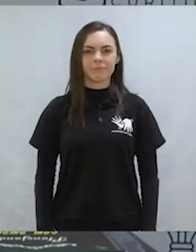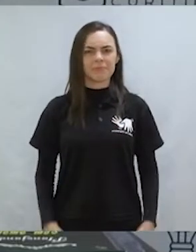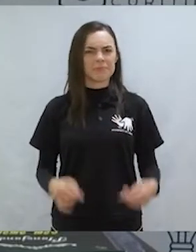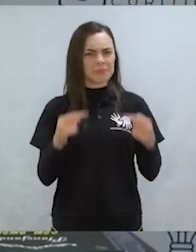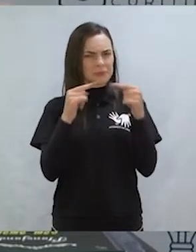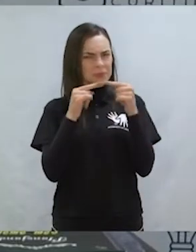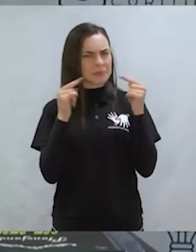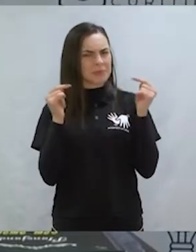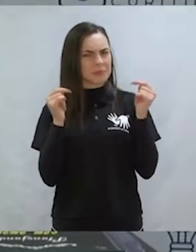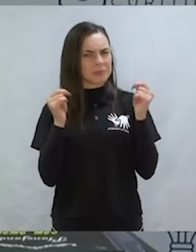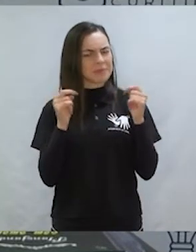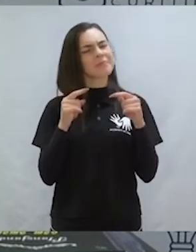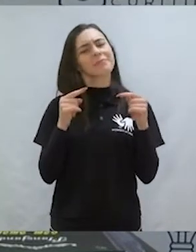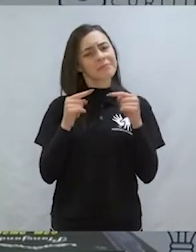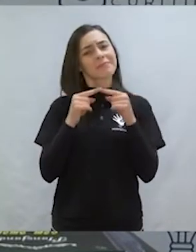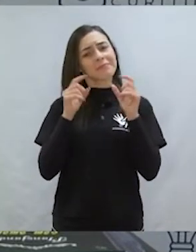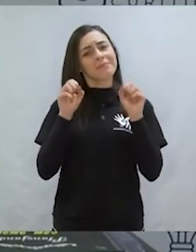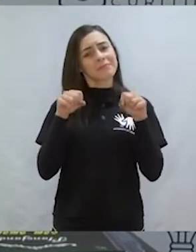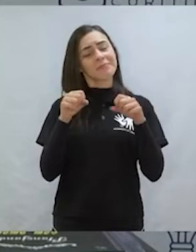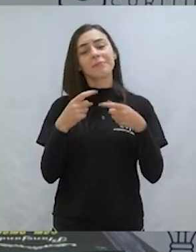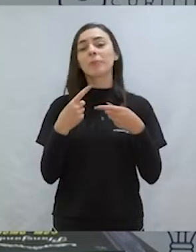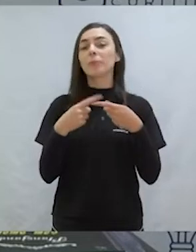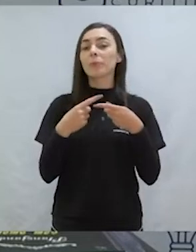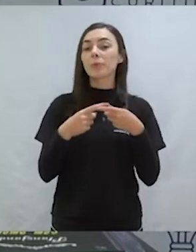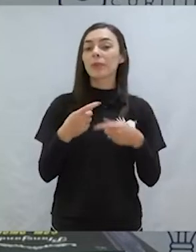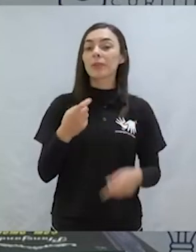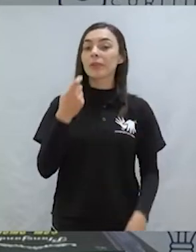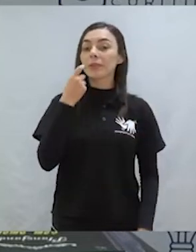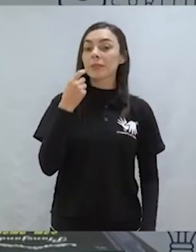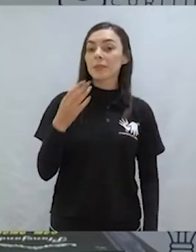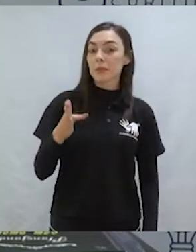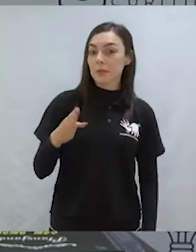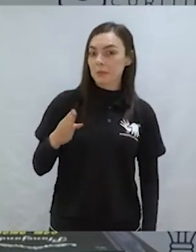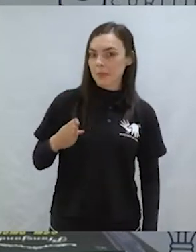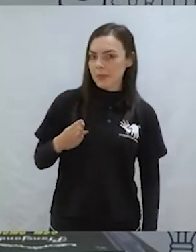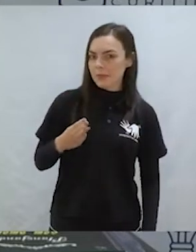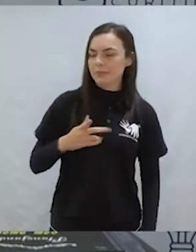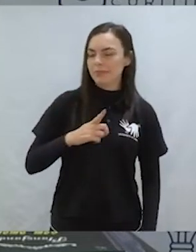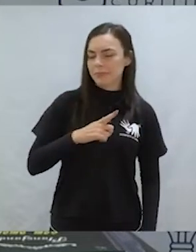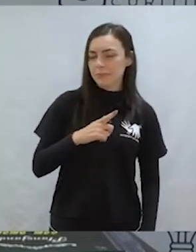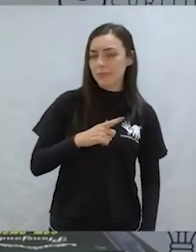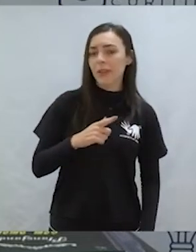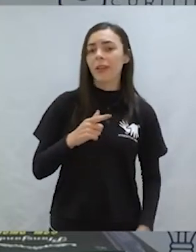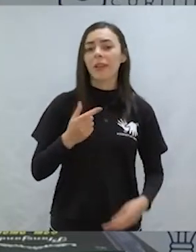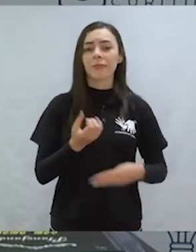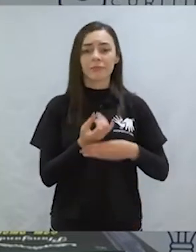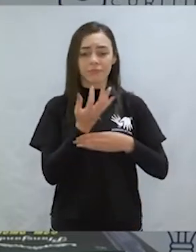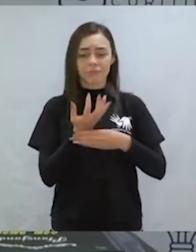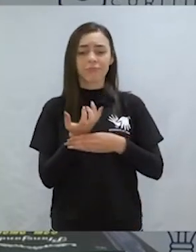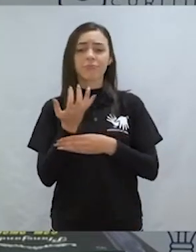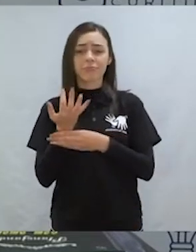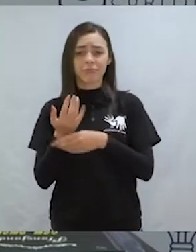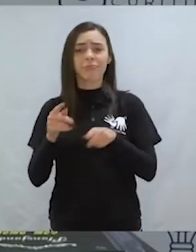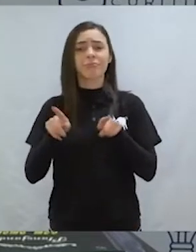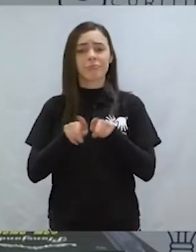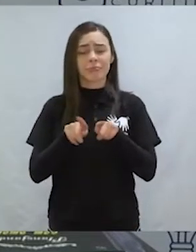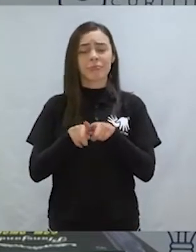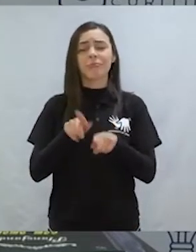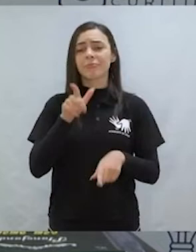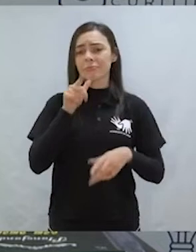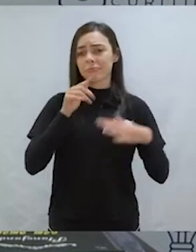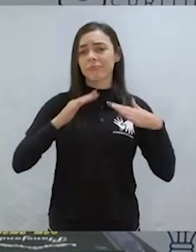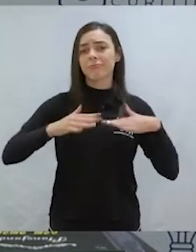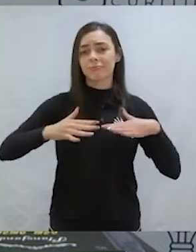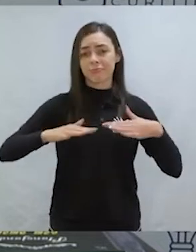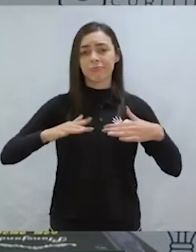amar. Combina? Combina. Porque, assim como os peixes, as baleias também